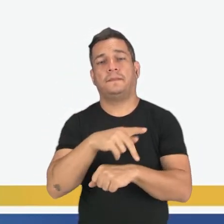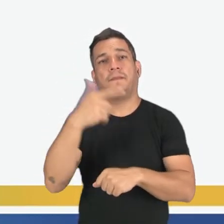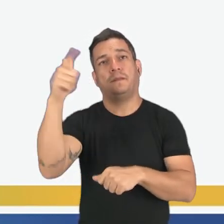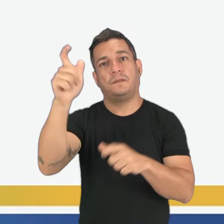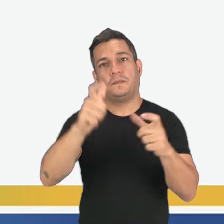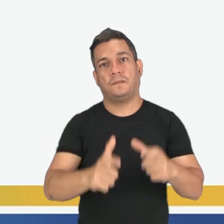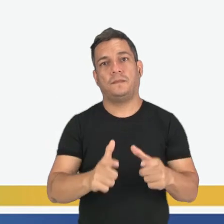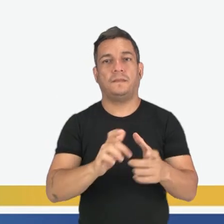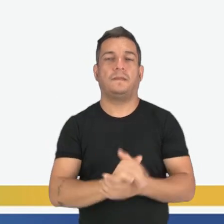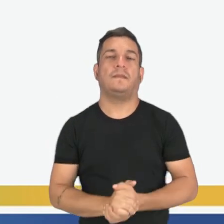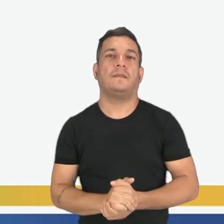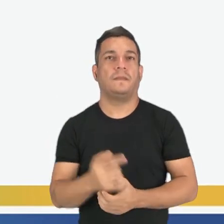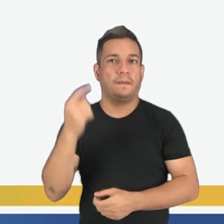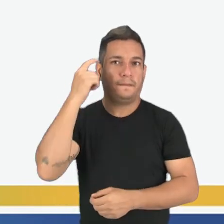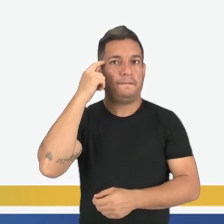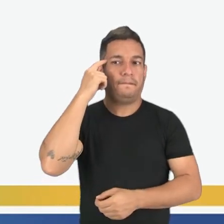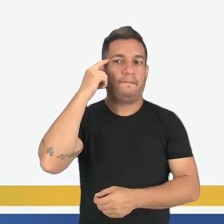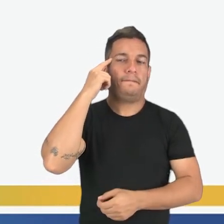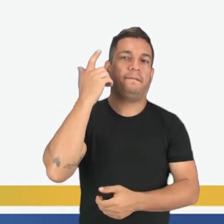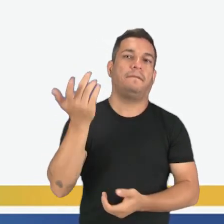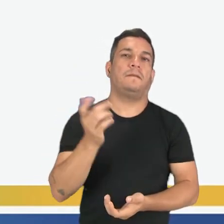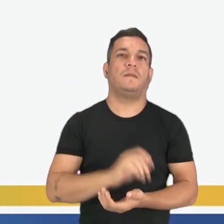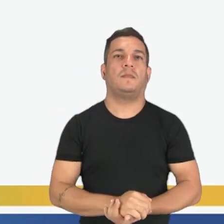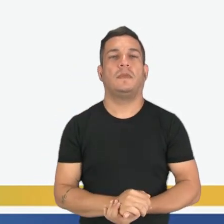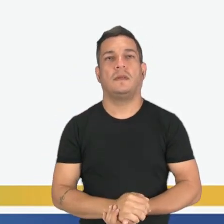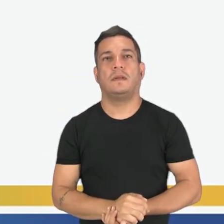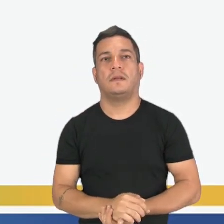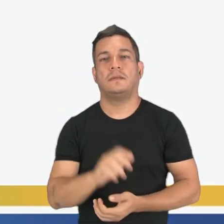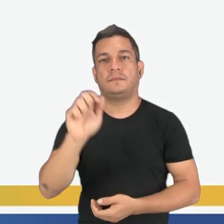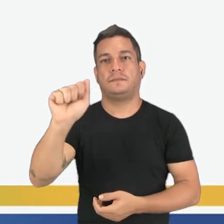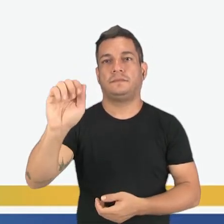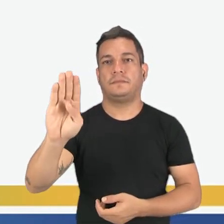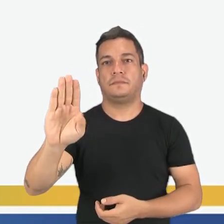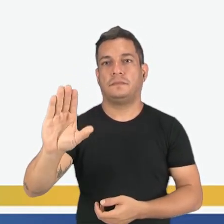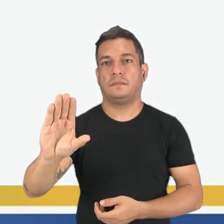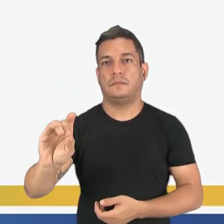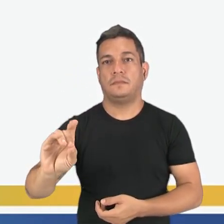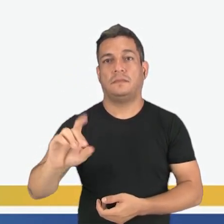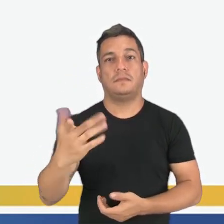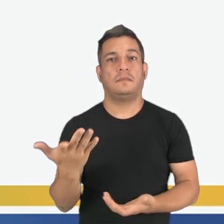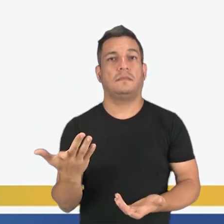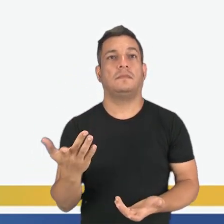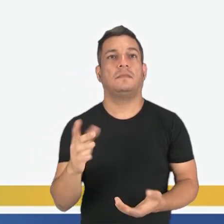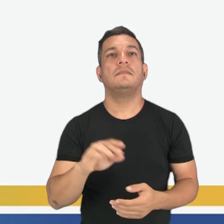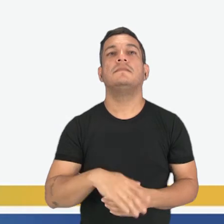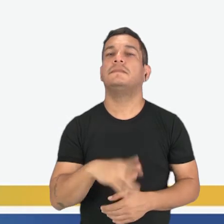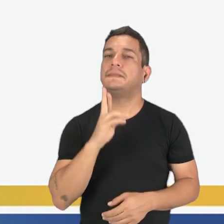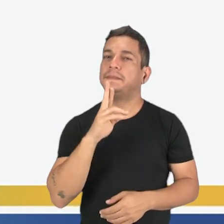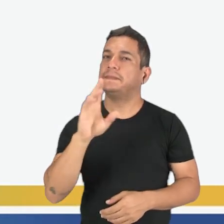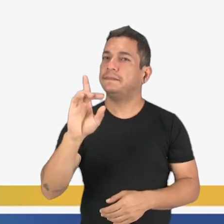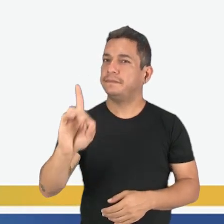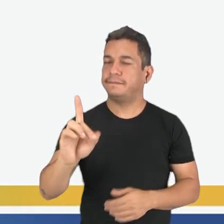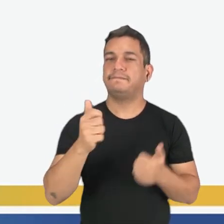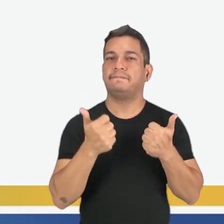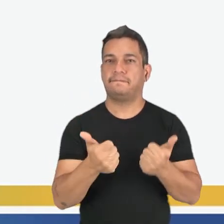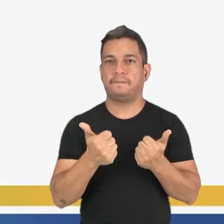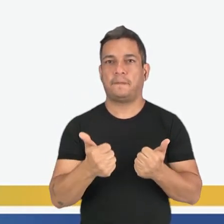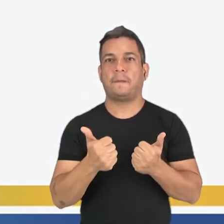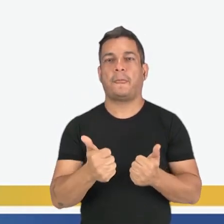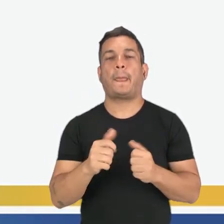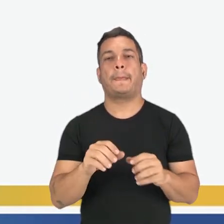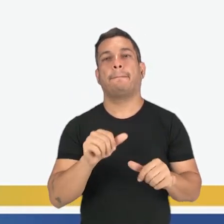outro local? Pensando. A, B, C ou D? Muito bem, letra